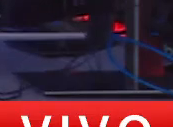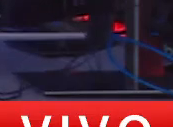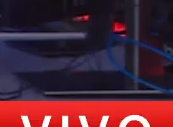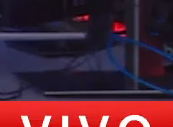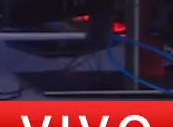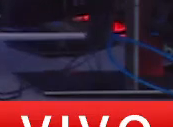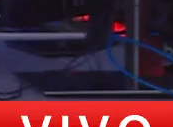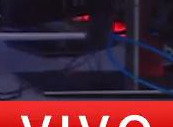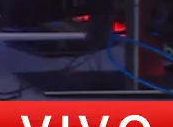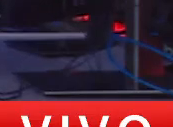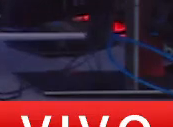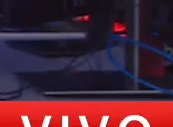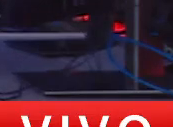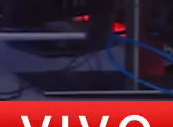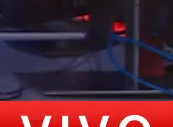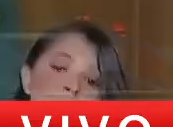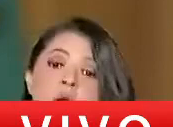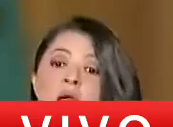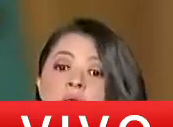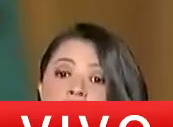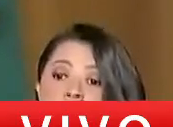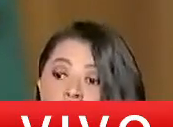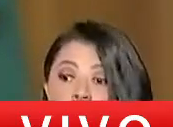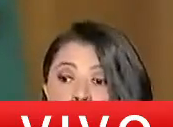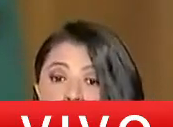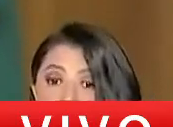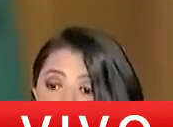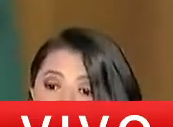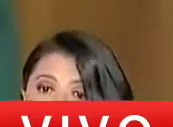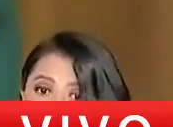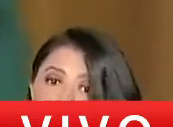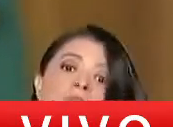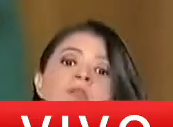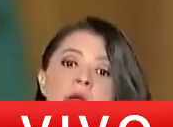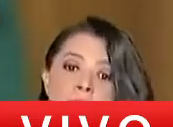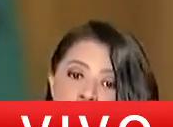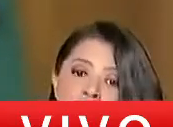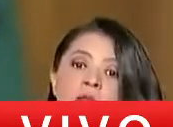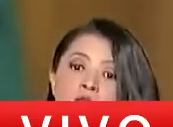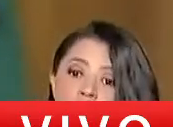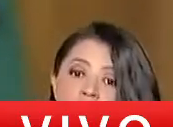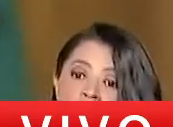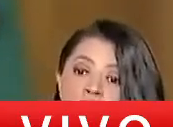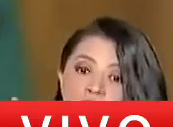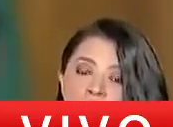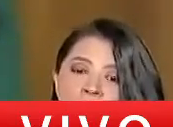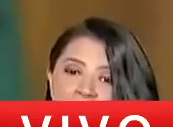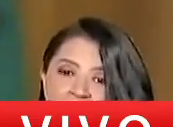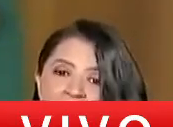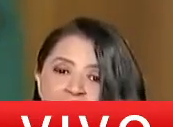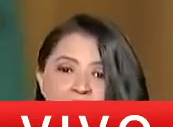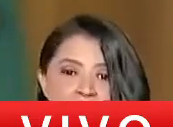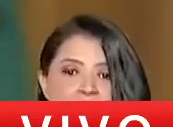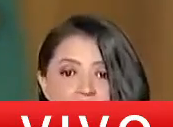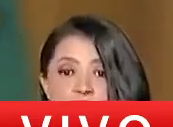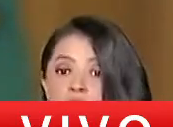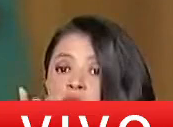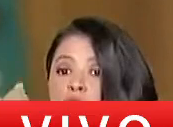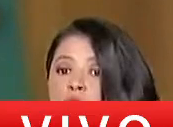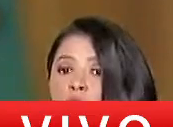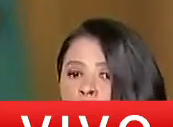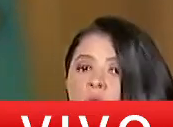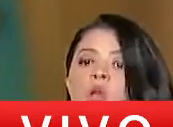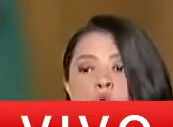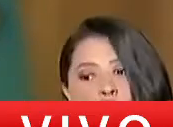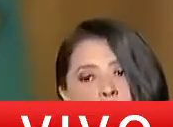casa do presidente da corte luí Roberto Barroso e tem como justificativa marcar o fim de ano mas aliados de Lula afirmam que a